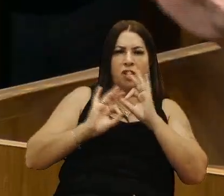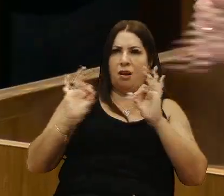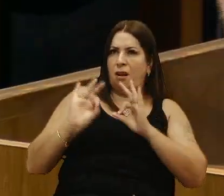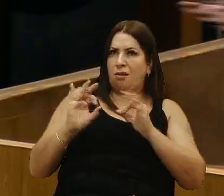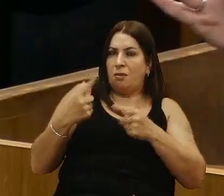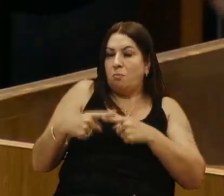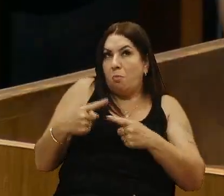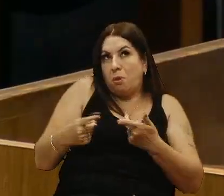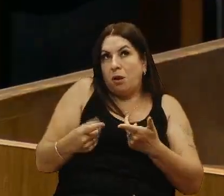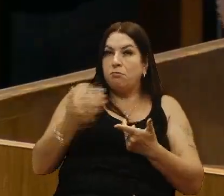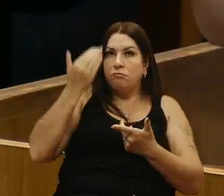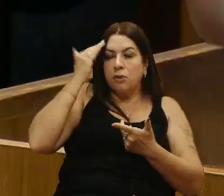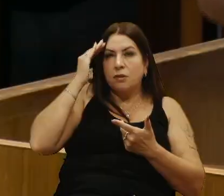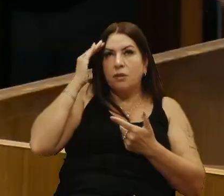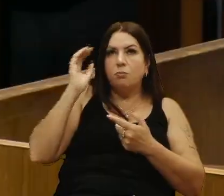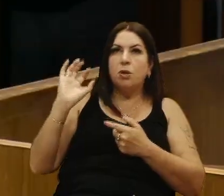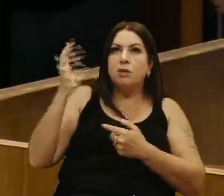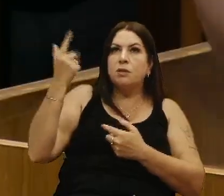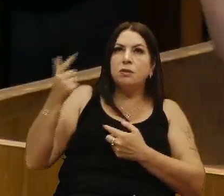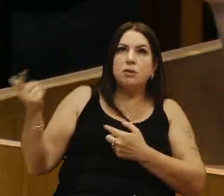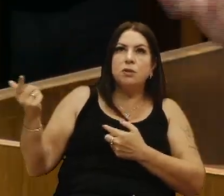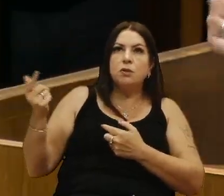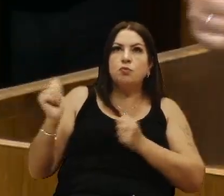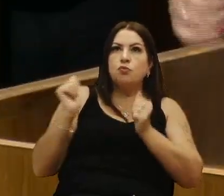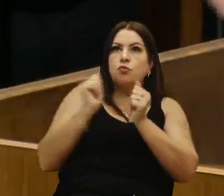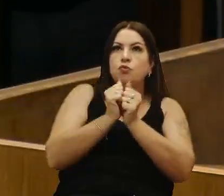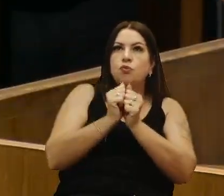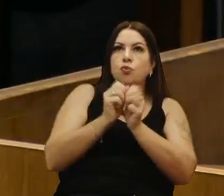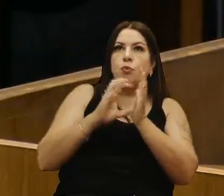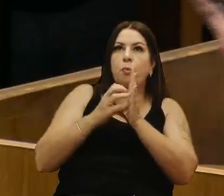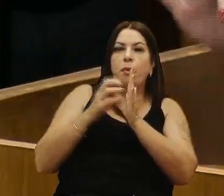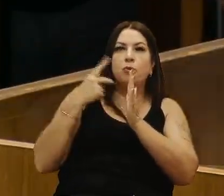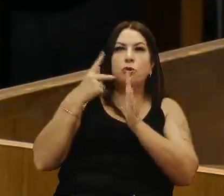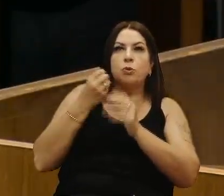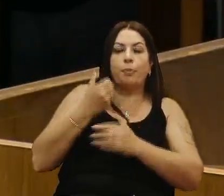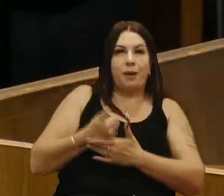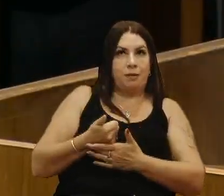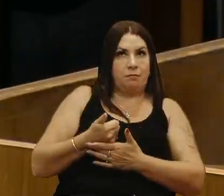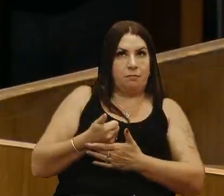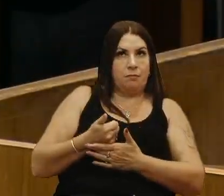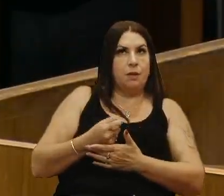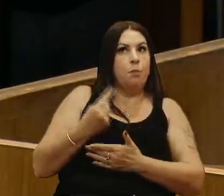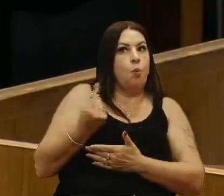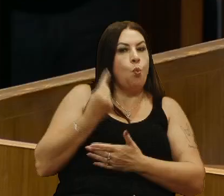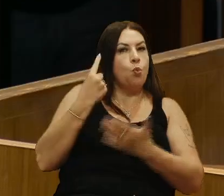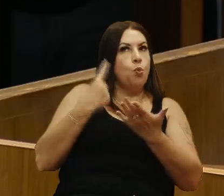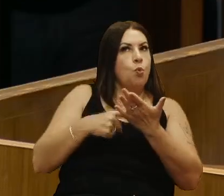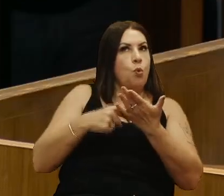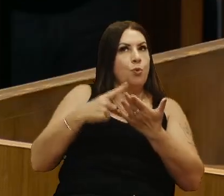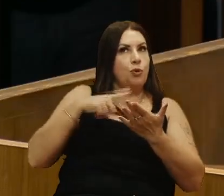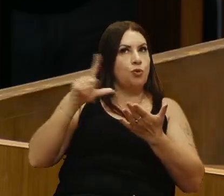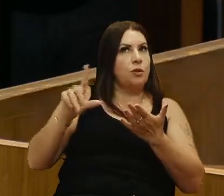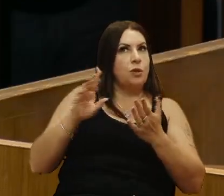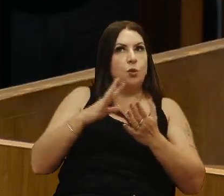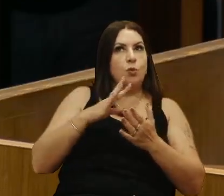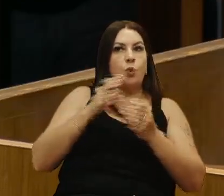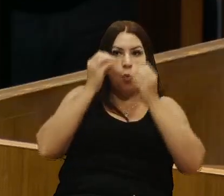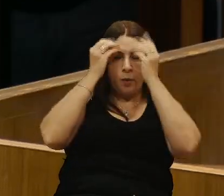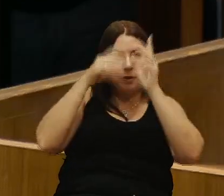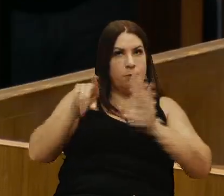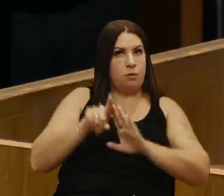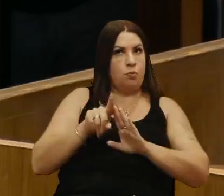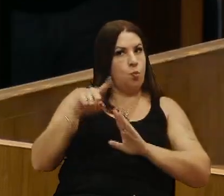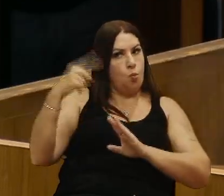porque eu entendo que foi uma decisão em conjunto de outros partidos e está tudo bem. Mas era o único acordo que eu tinha conhecimento.